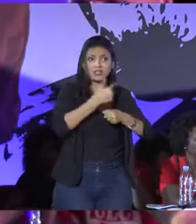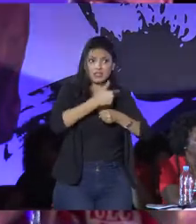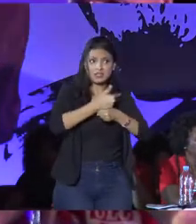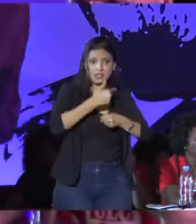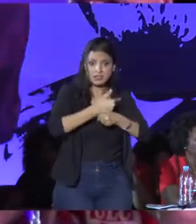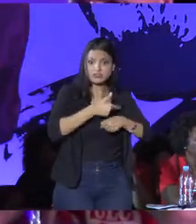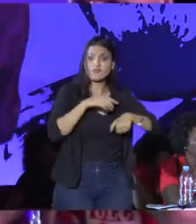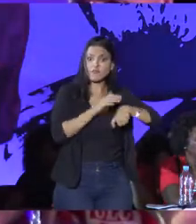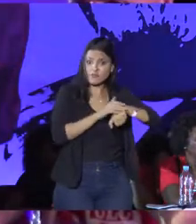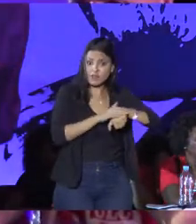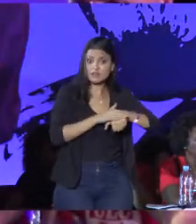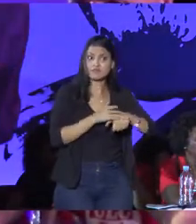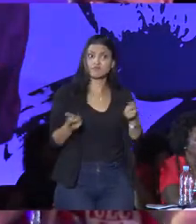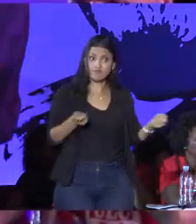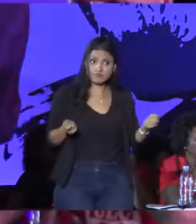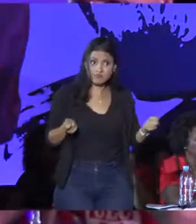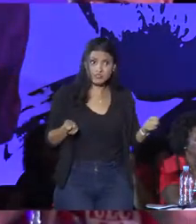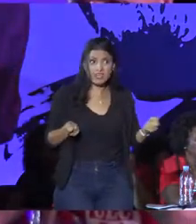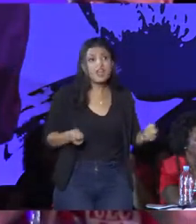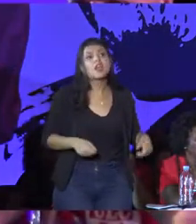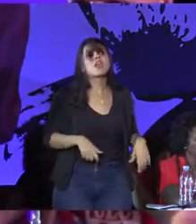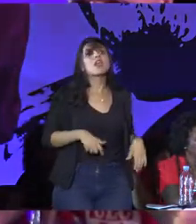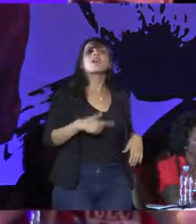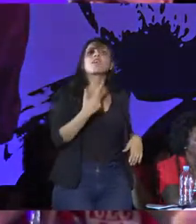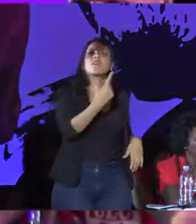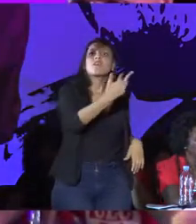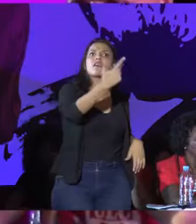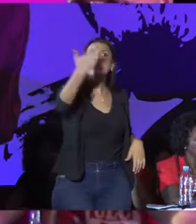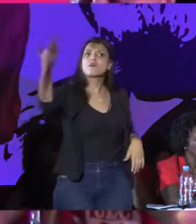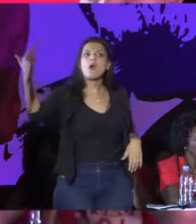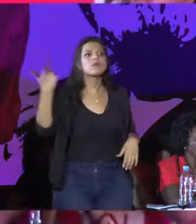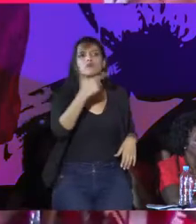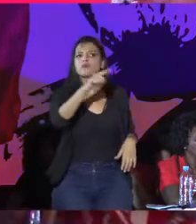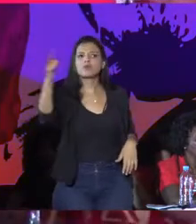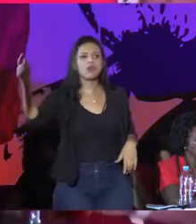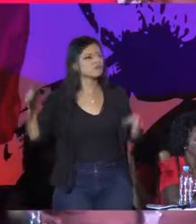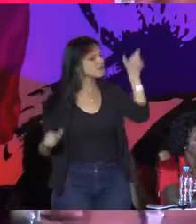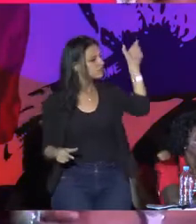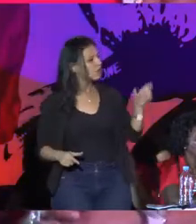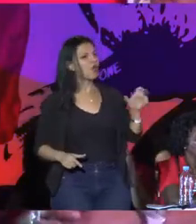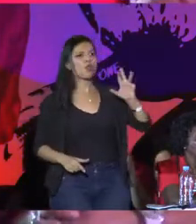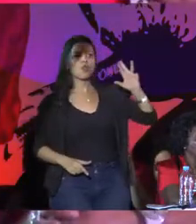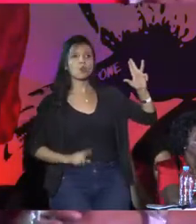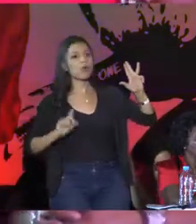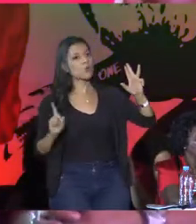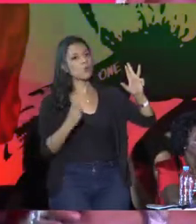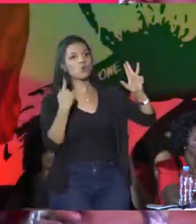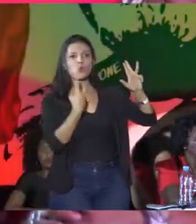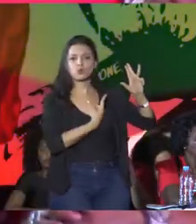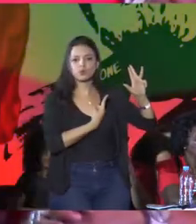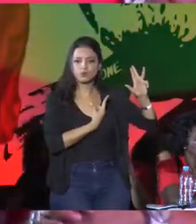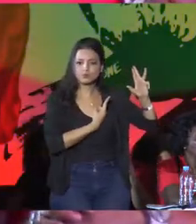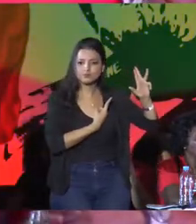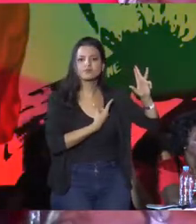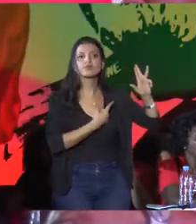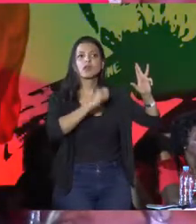inconteste, não há pessoa igual no mundo. O Lula é o Lula. E o